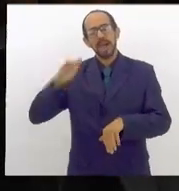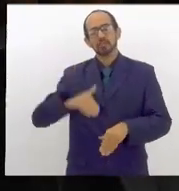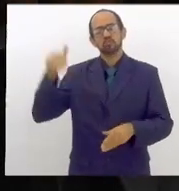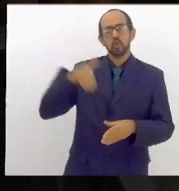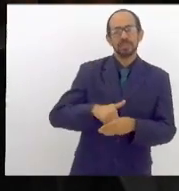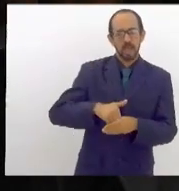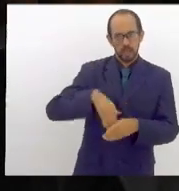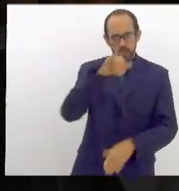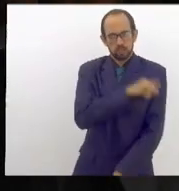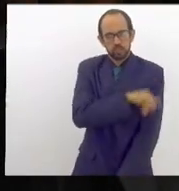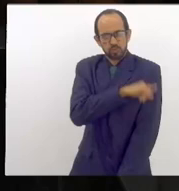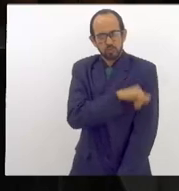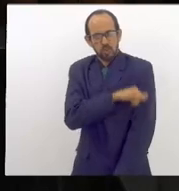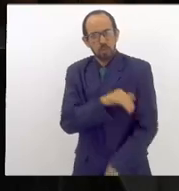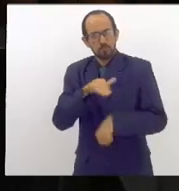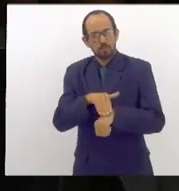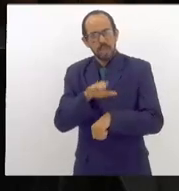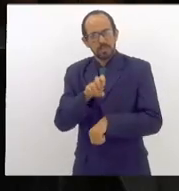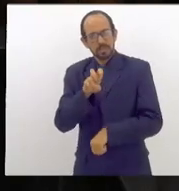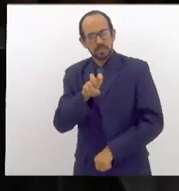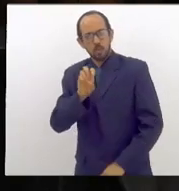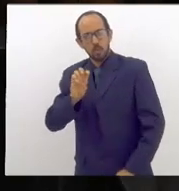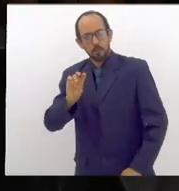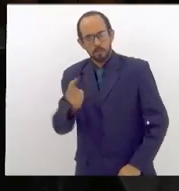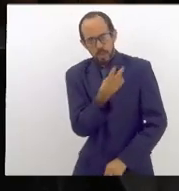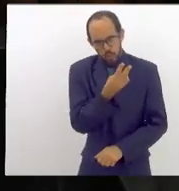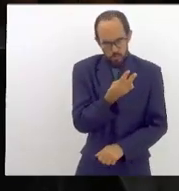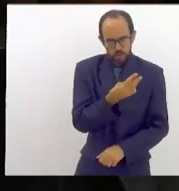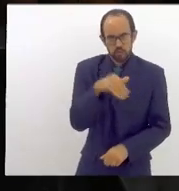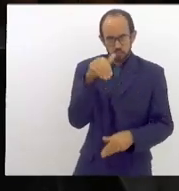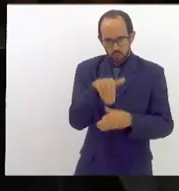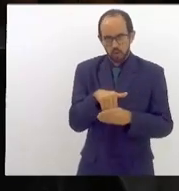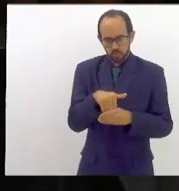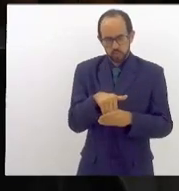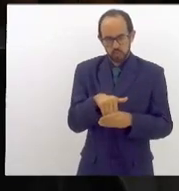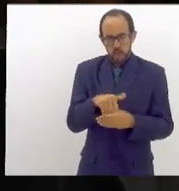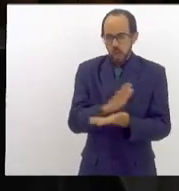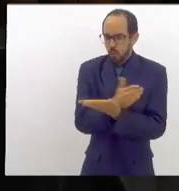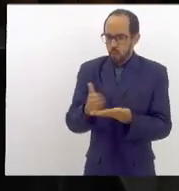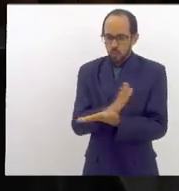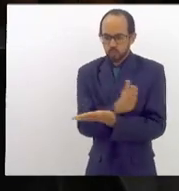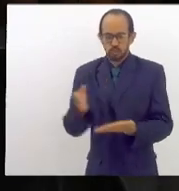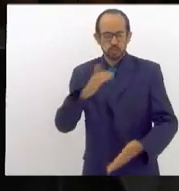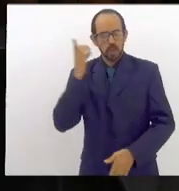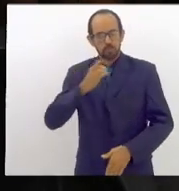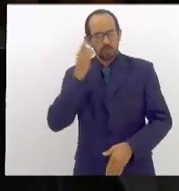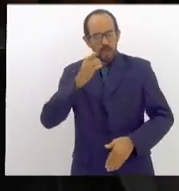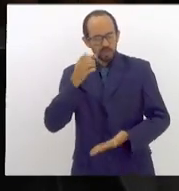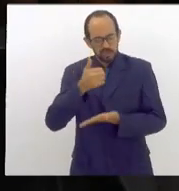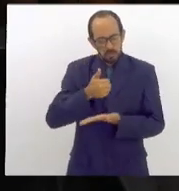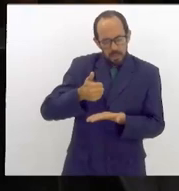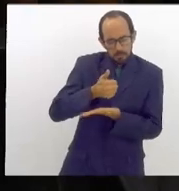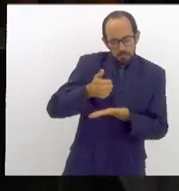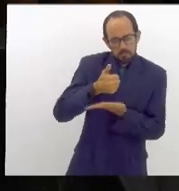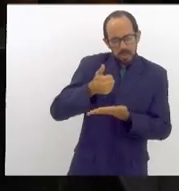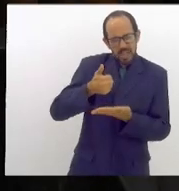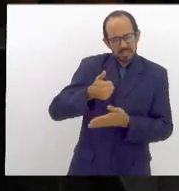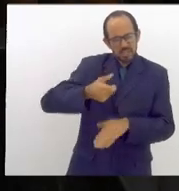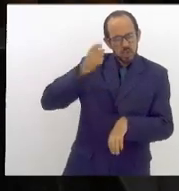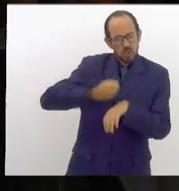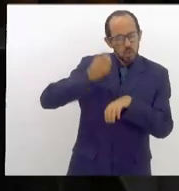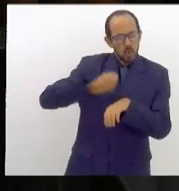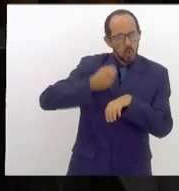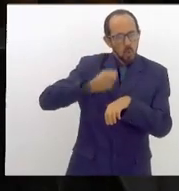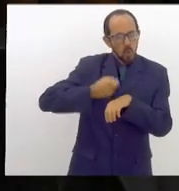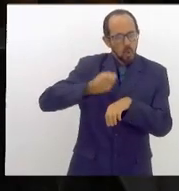5 milhões de votos não posso deixar de mencionar já visto que alguns deputados dessa casa tem bases sólidas em municípios do